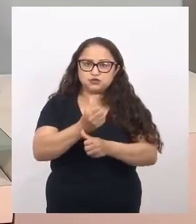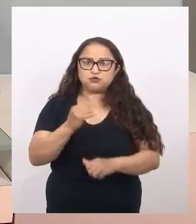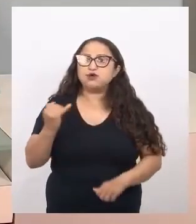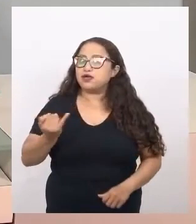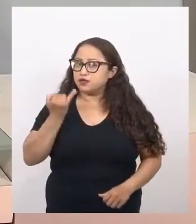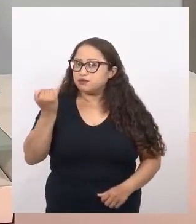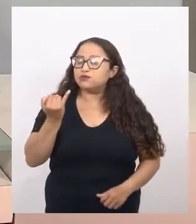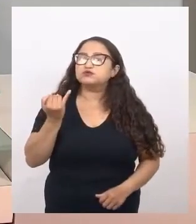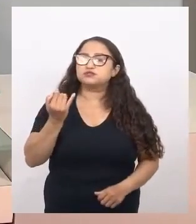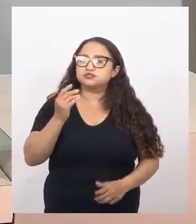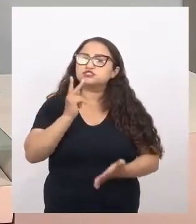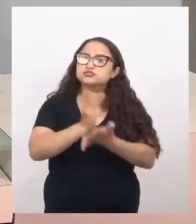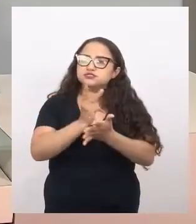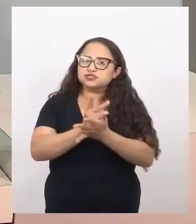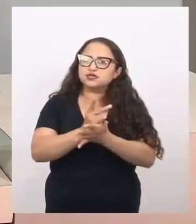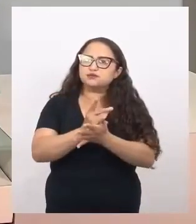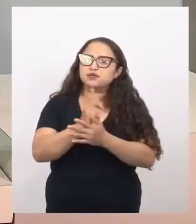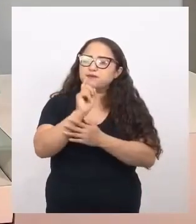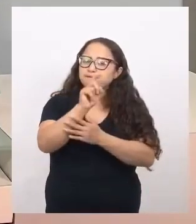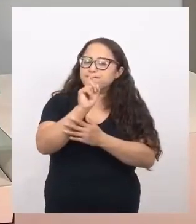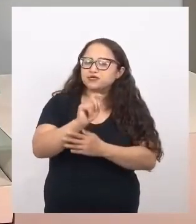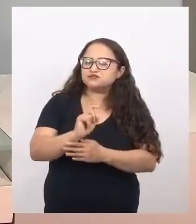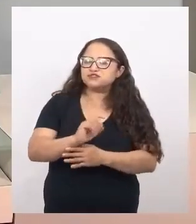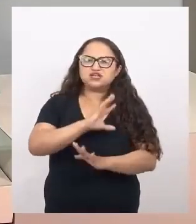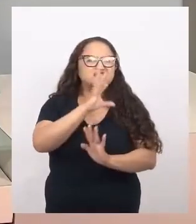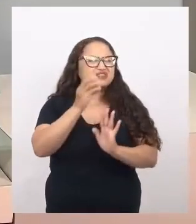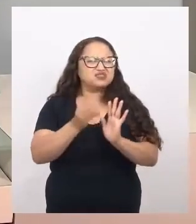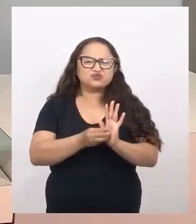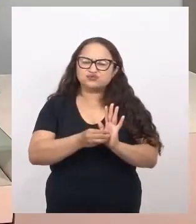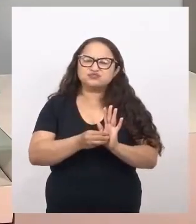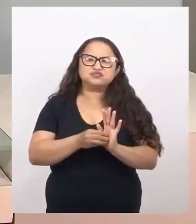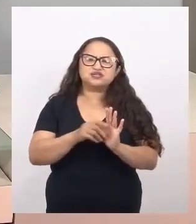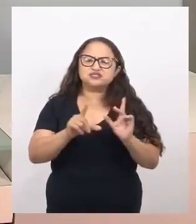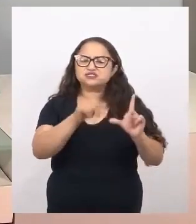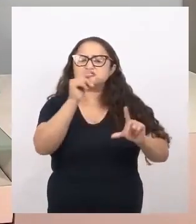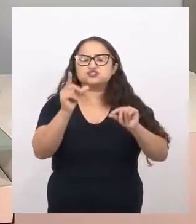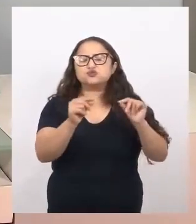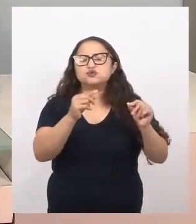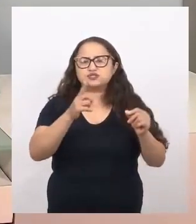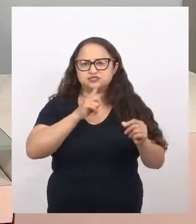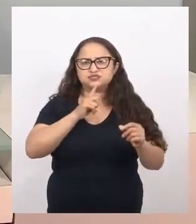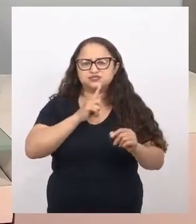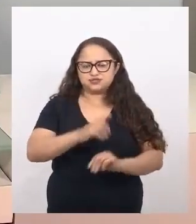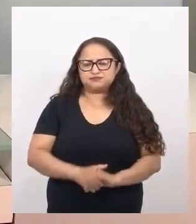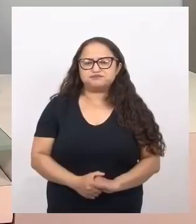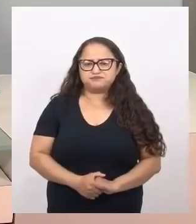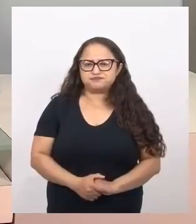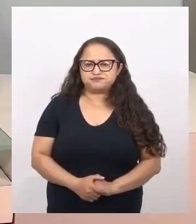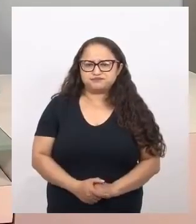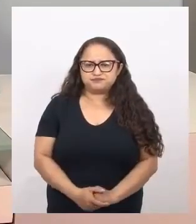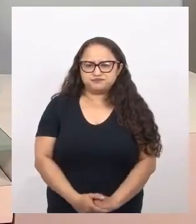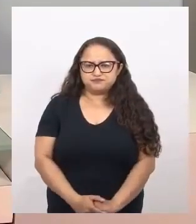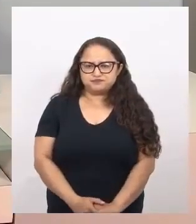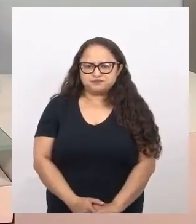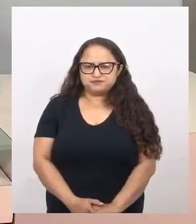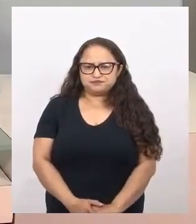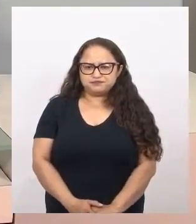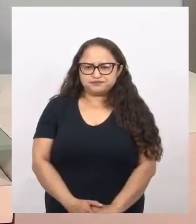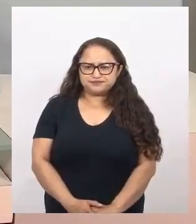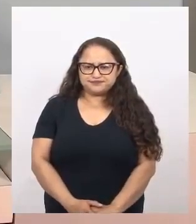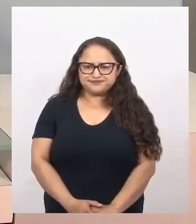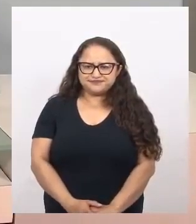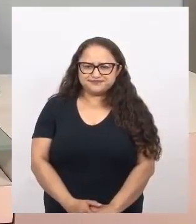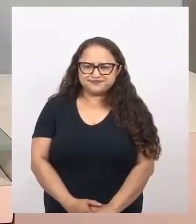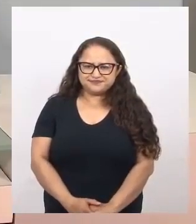as opções. Ele deve manifestar interesse no maior número de saldo que ele conseguir. Pode passar essa